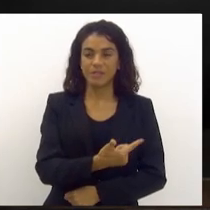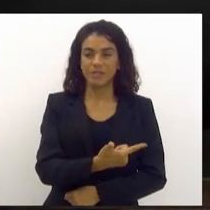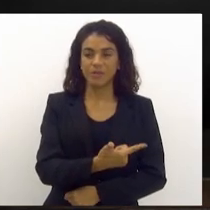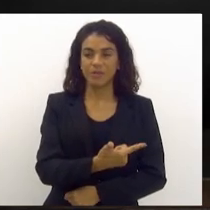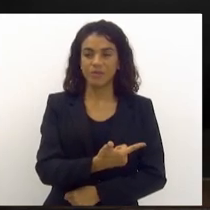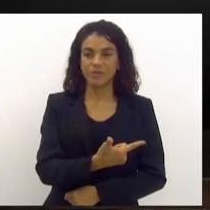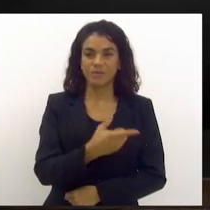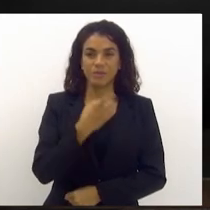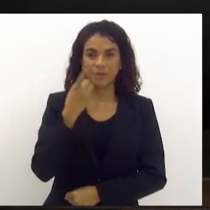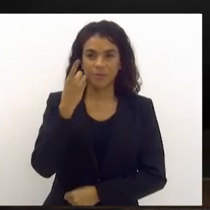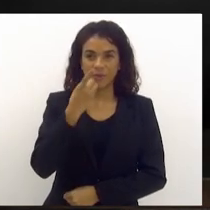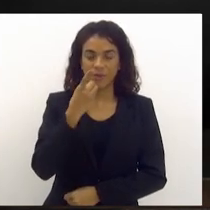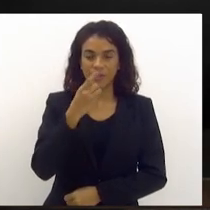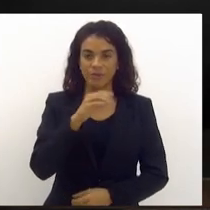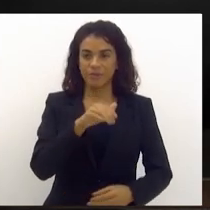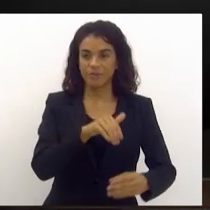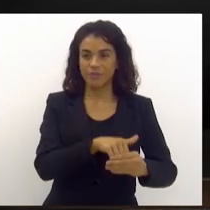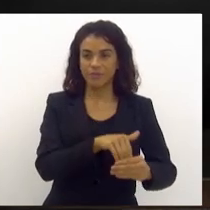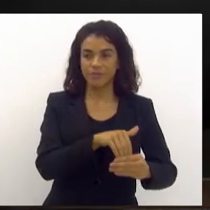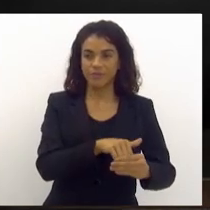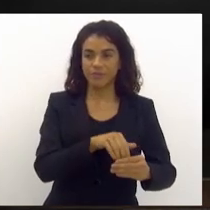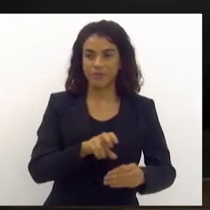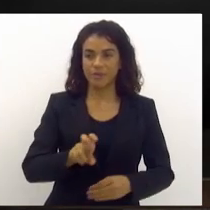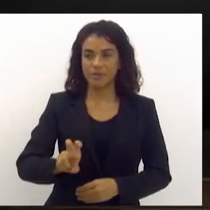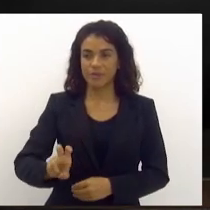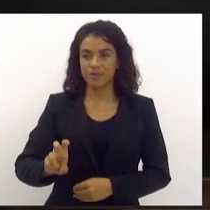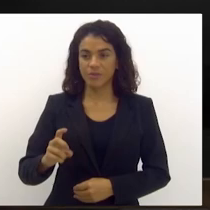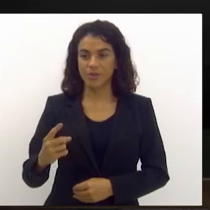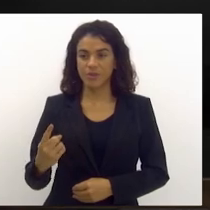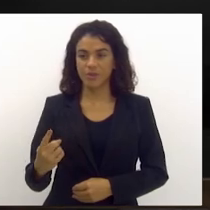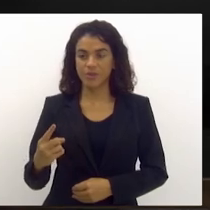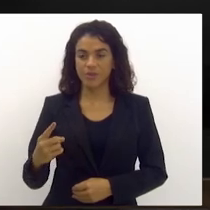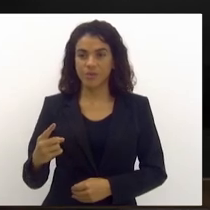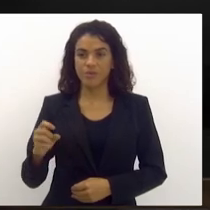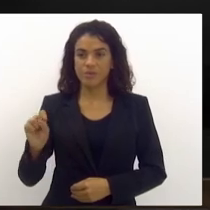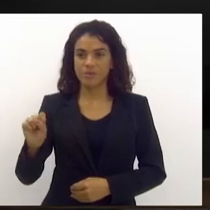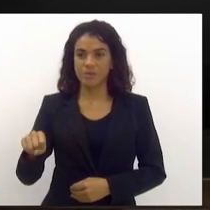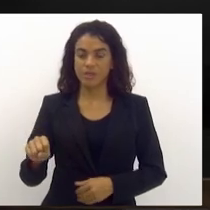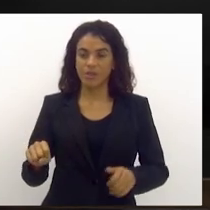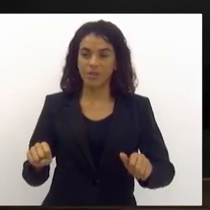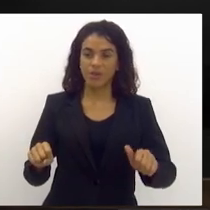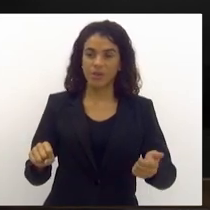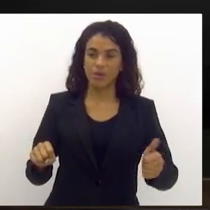62 deputados, 51 sim, 11 não.